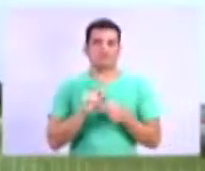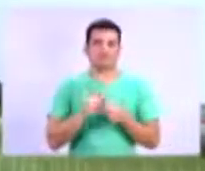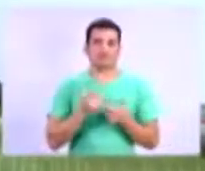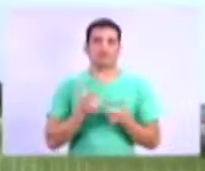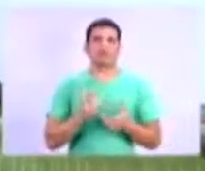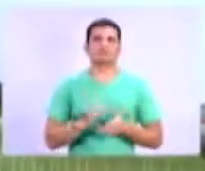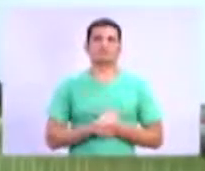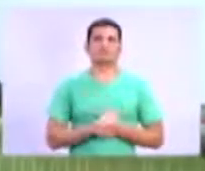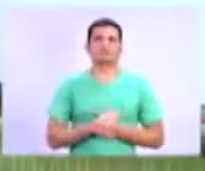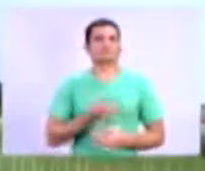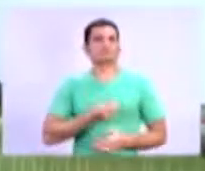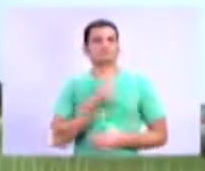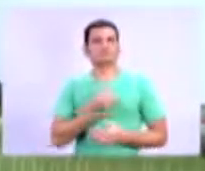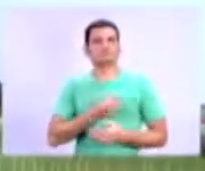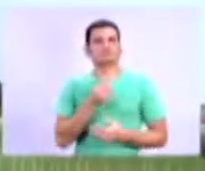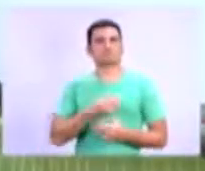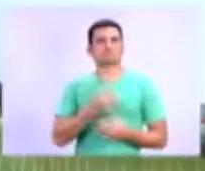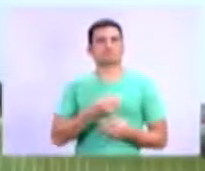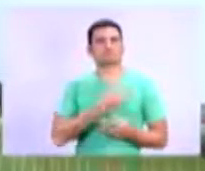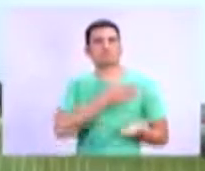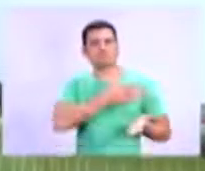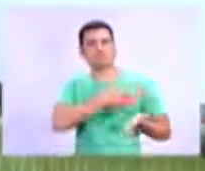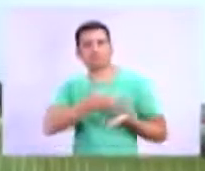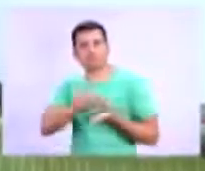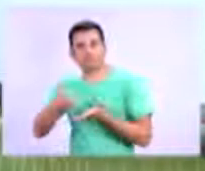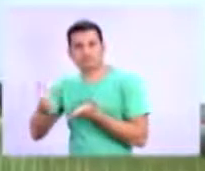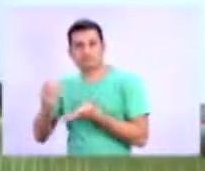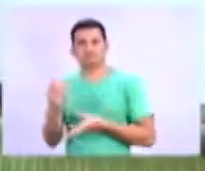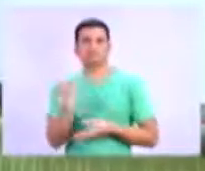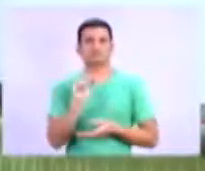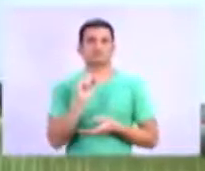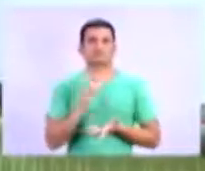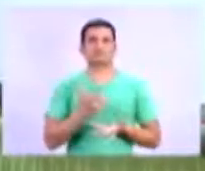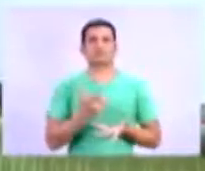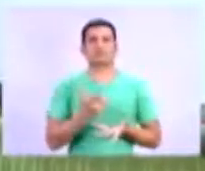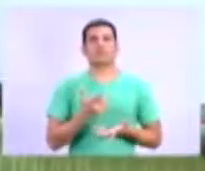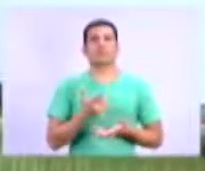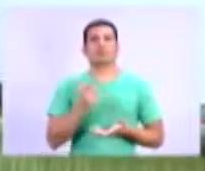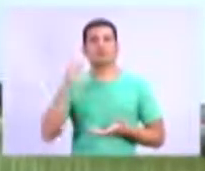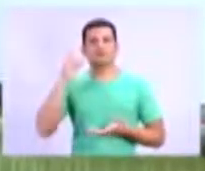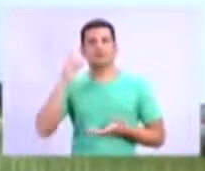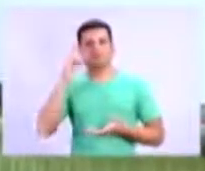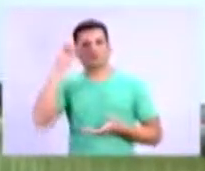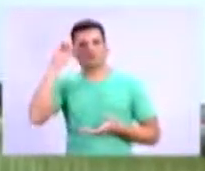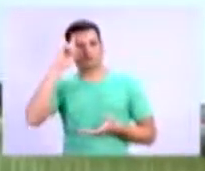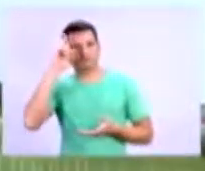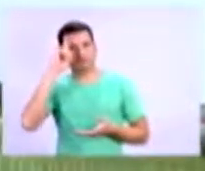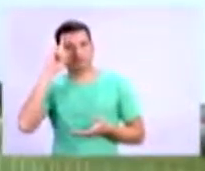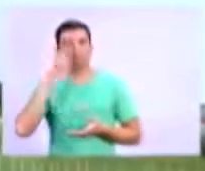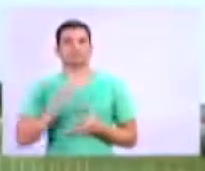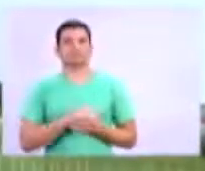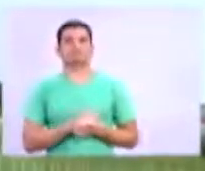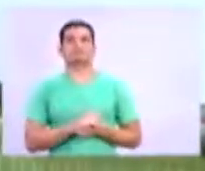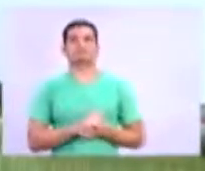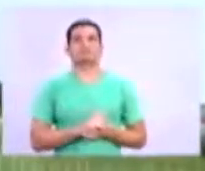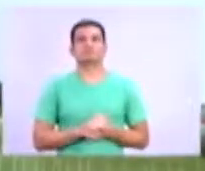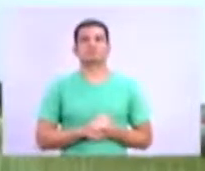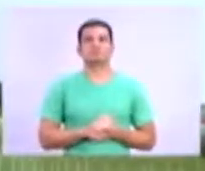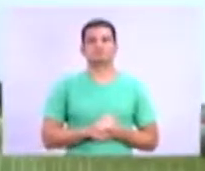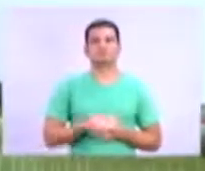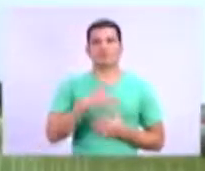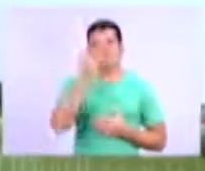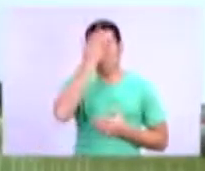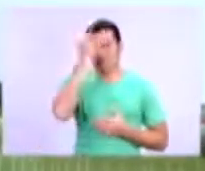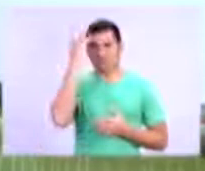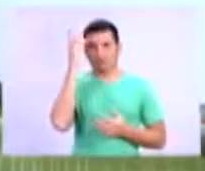boa parte da nossa vida, durante boa parte do nosso dia, né? Muitas pessoas assistem, por